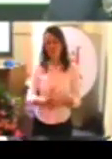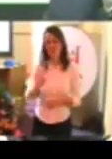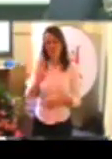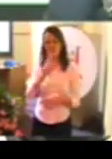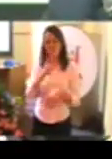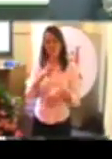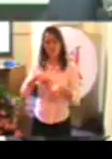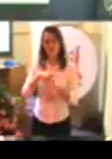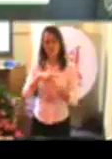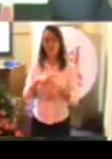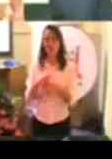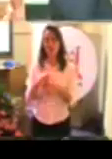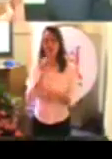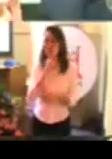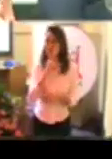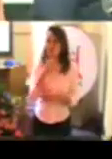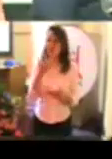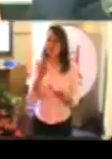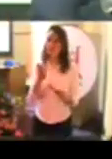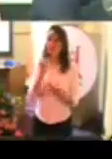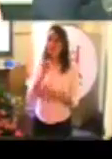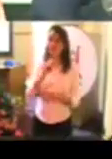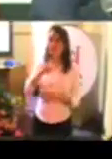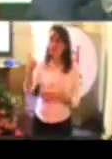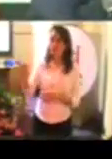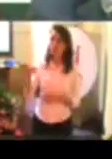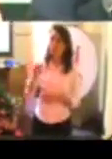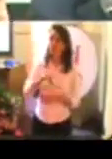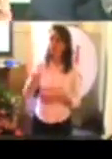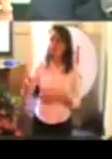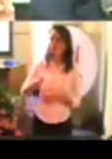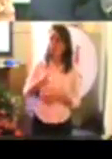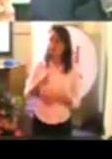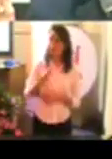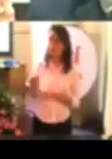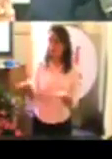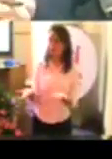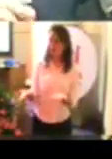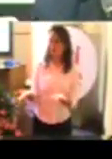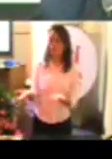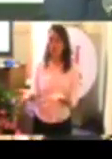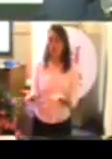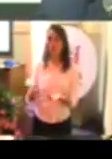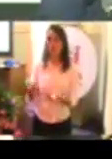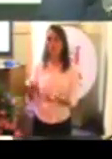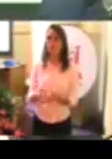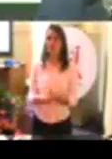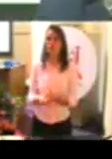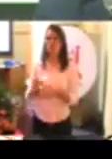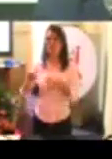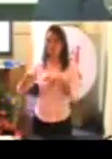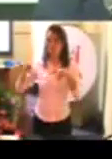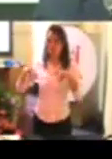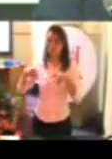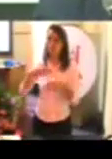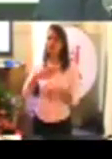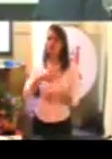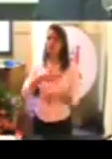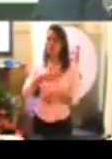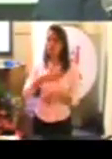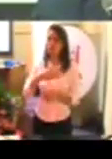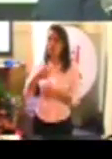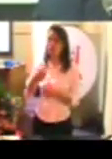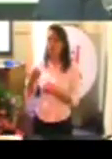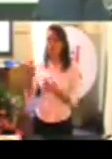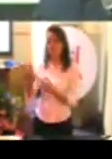país. E se tiver alguma professora aqui no auditório, eu gostaria que ela